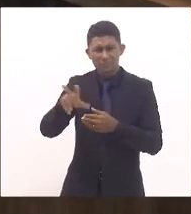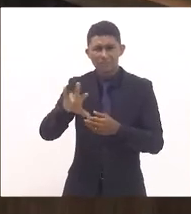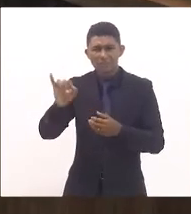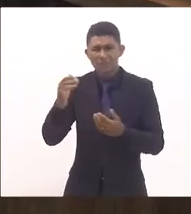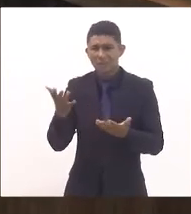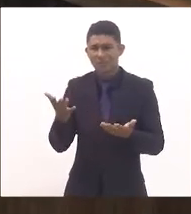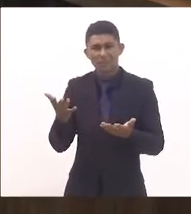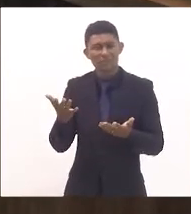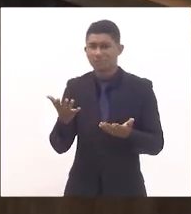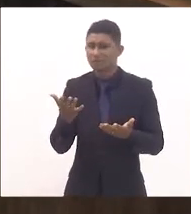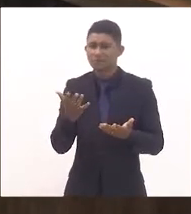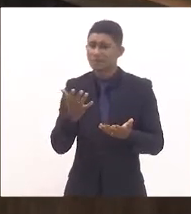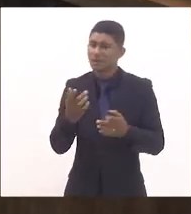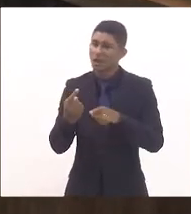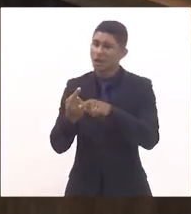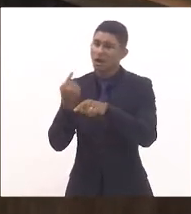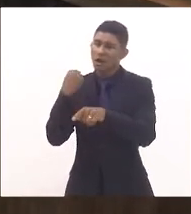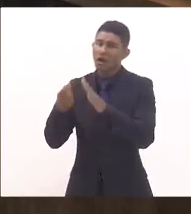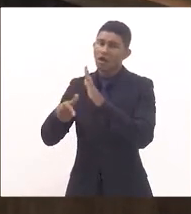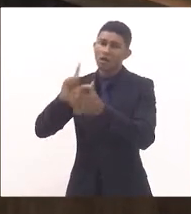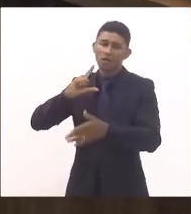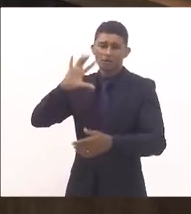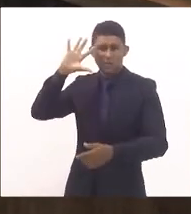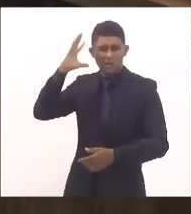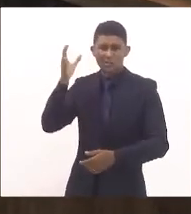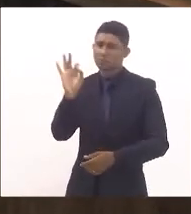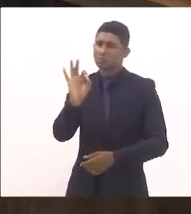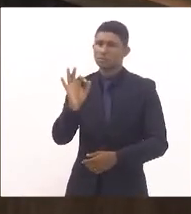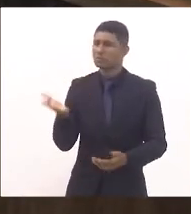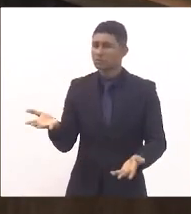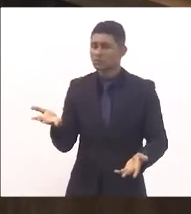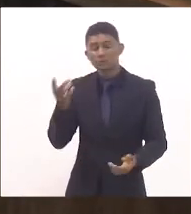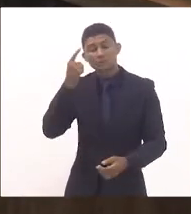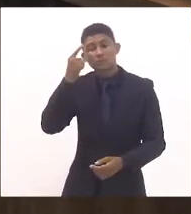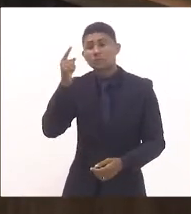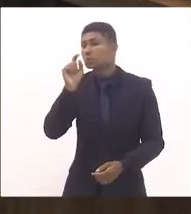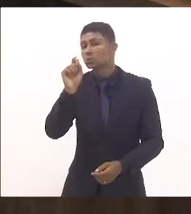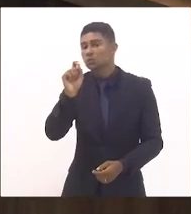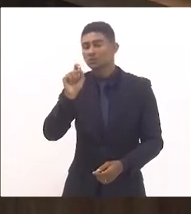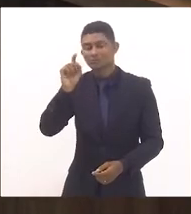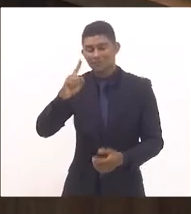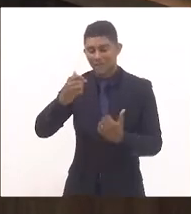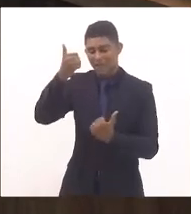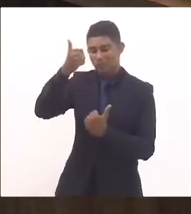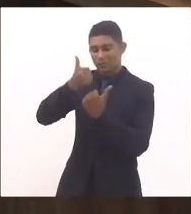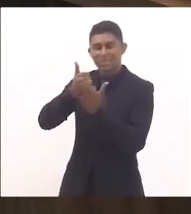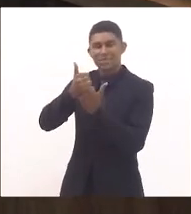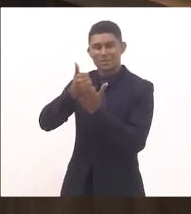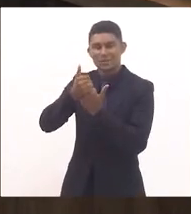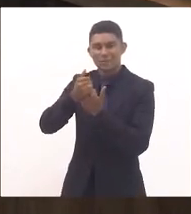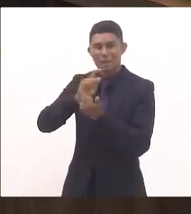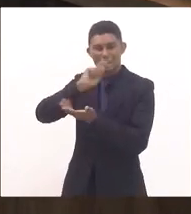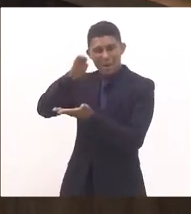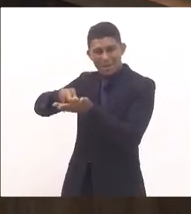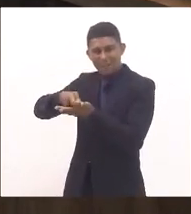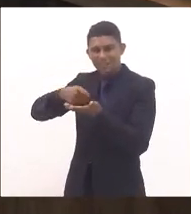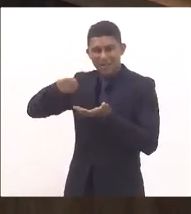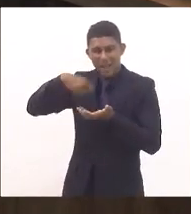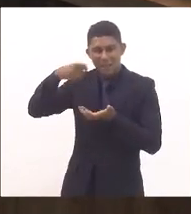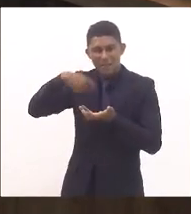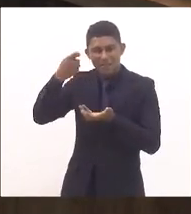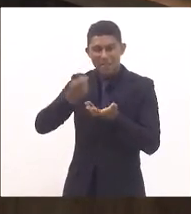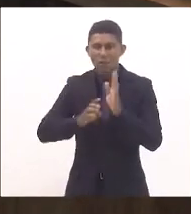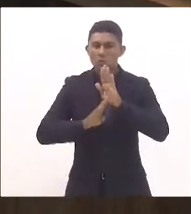não resolveu o processo relativo ao aumento do auxílio alimentação. Os policiais